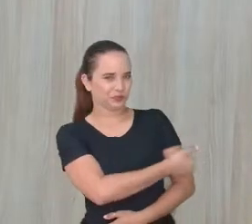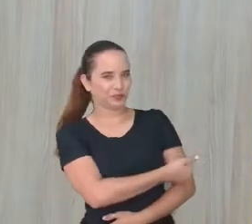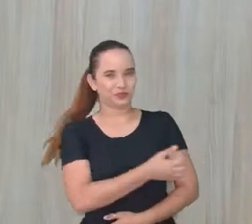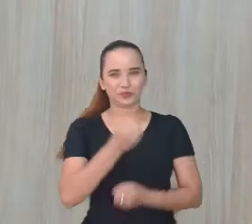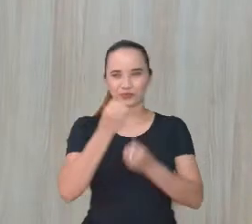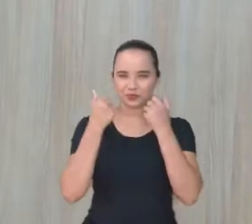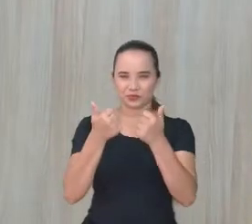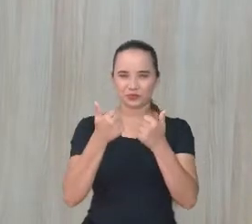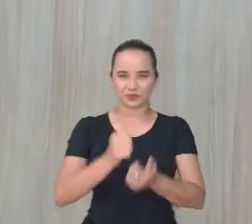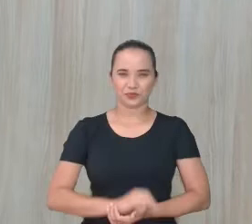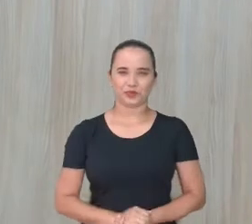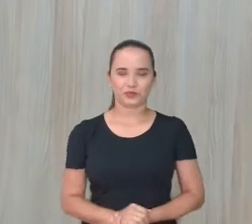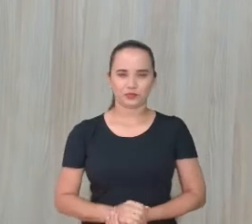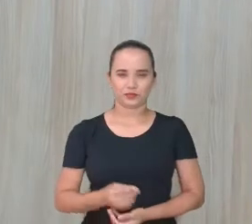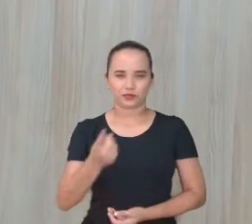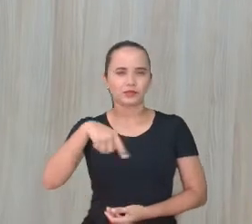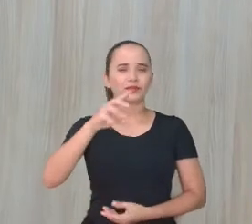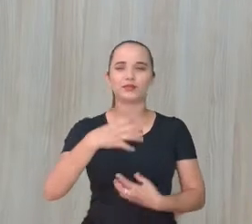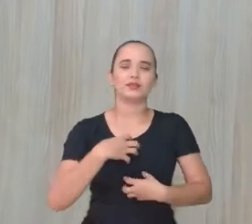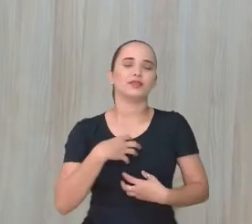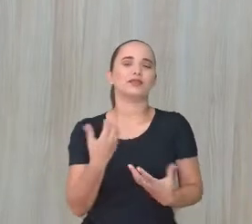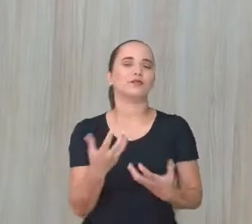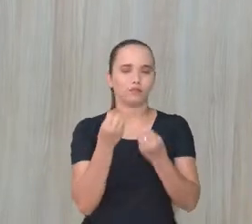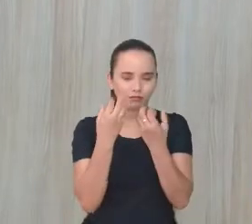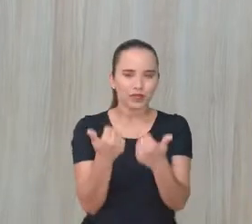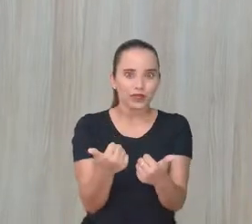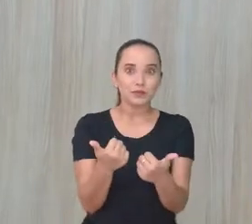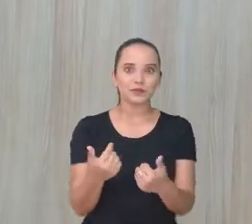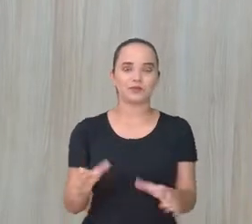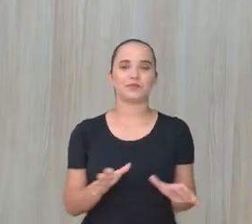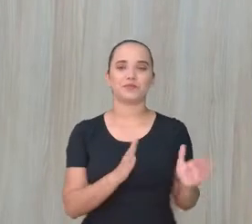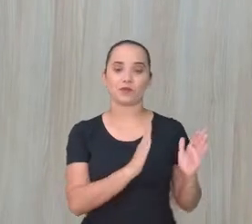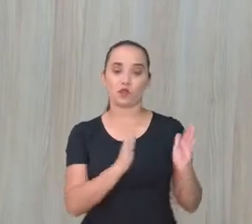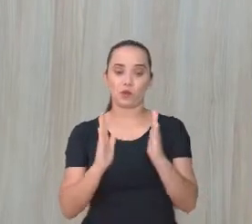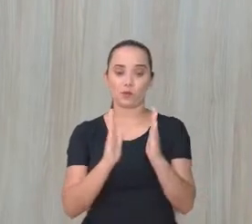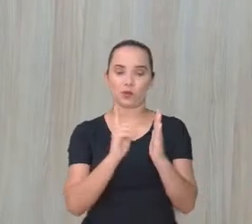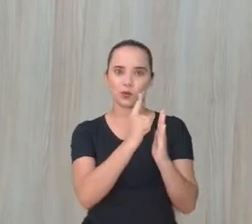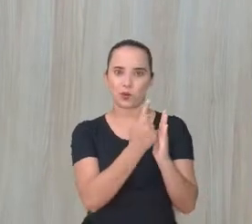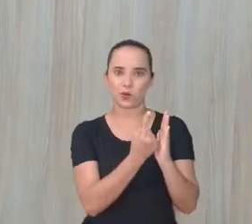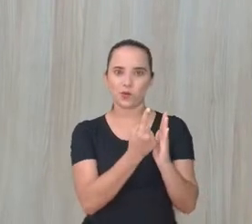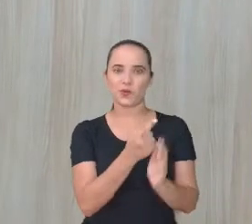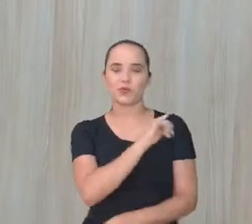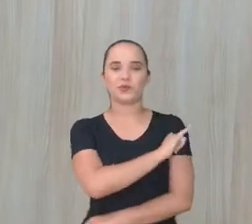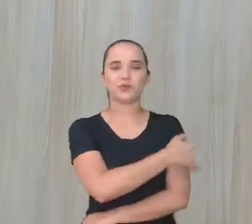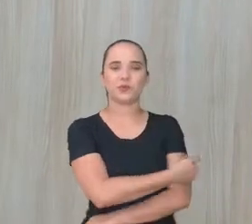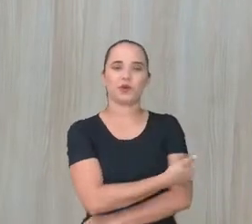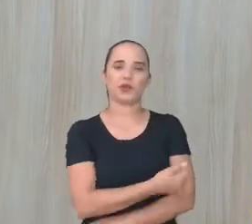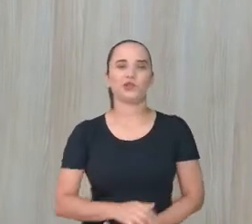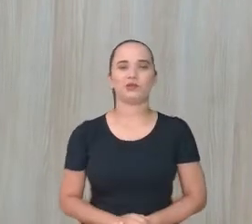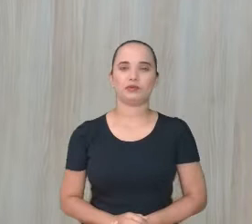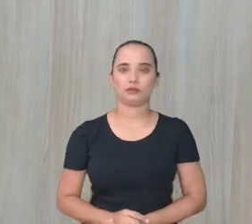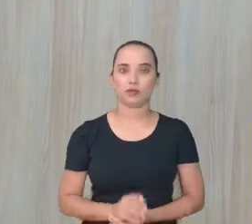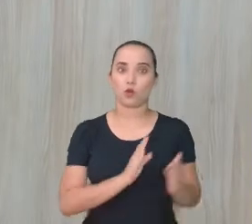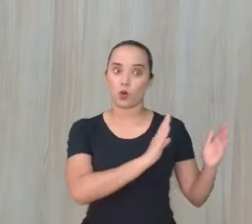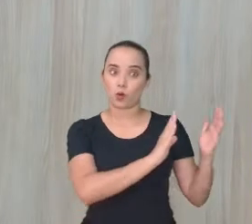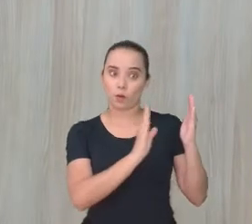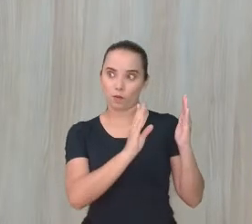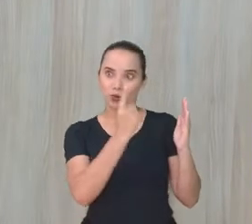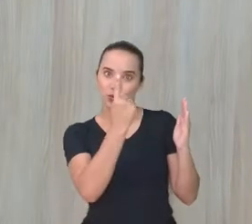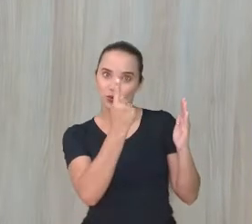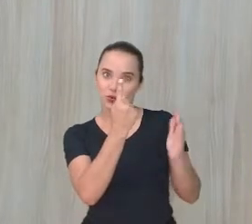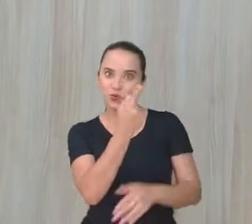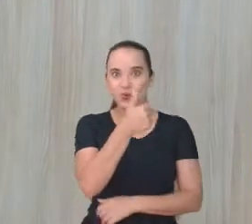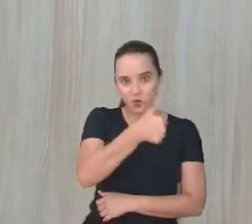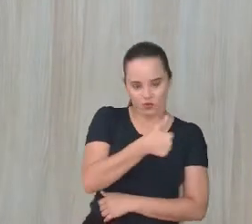Lécia, tudo bom? Como é que vocês estão? Módulo 1 da Educação de Jovens e Adultos. O 1 em Libras é